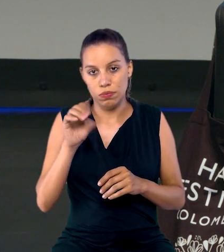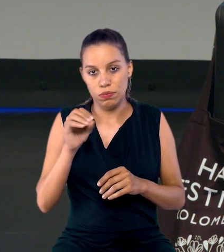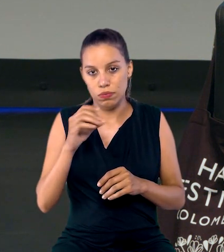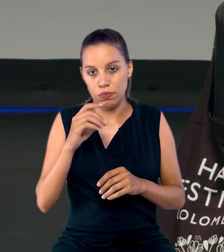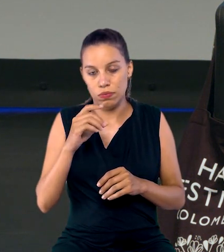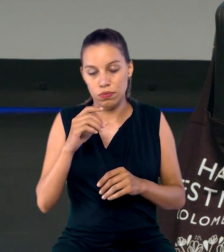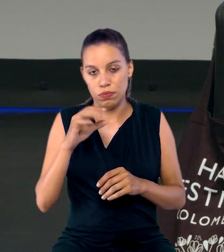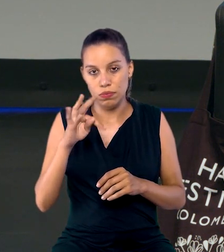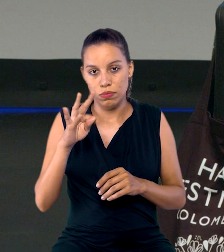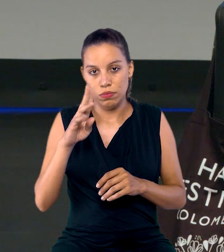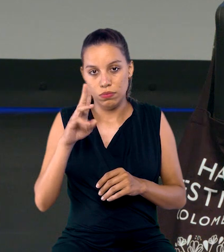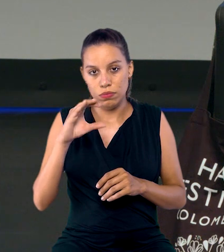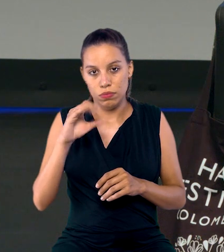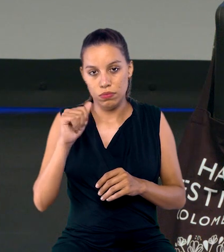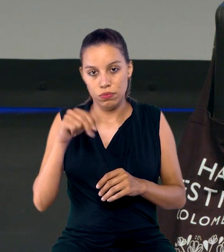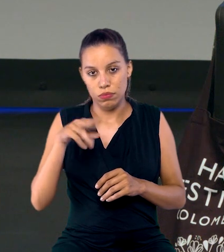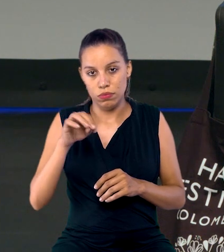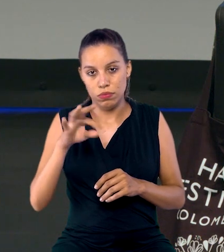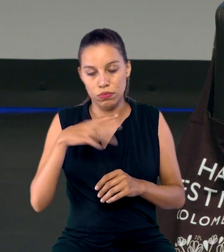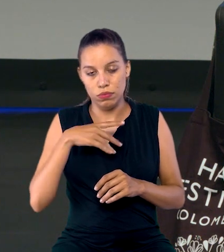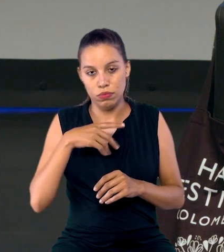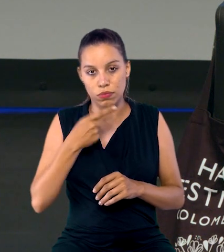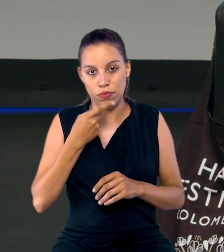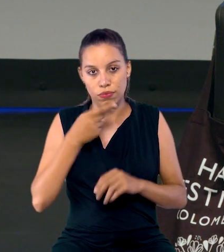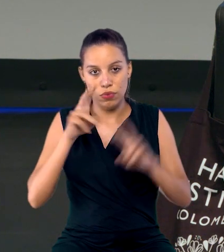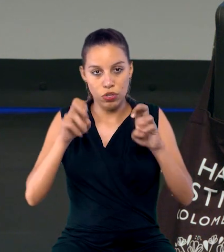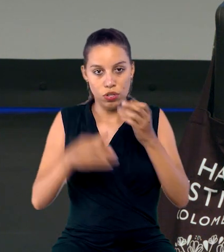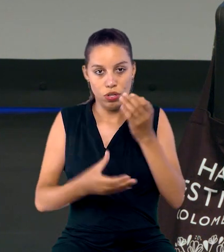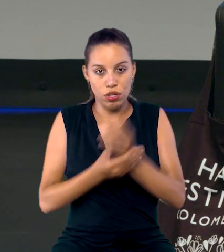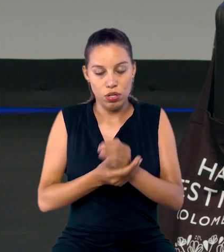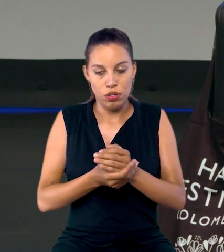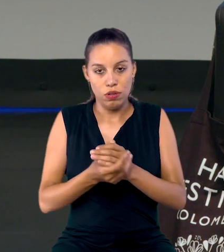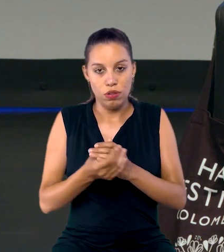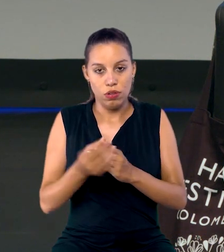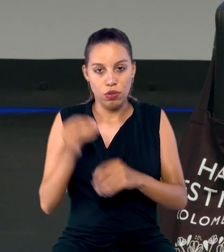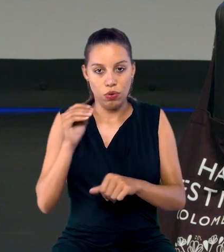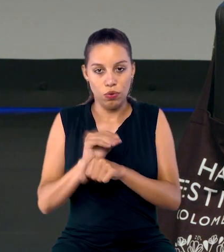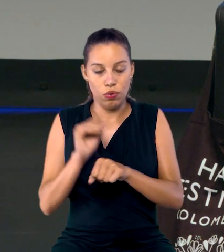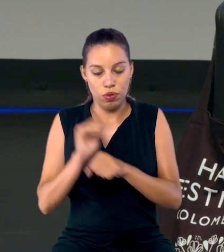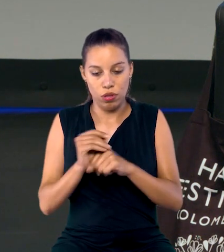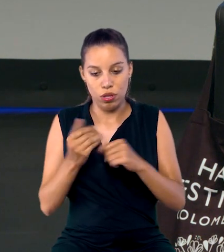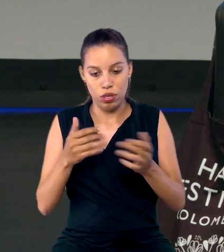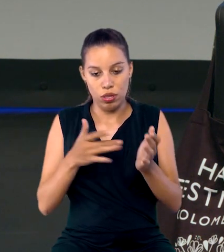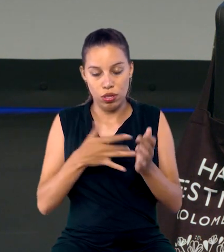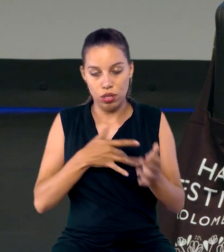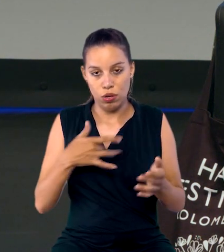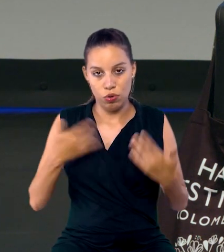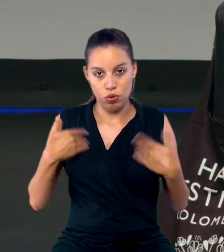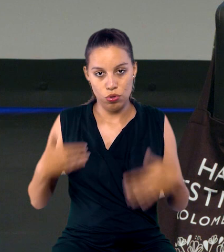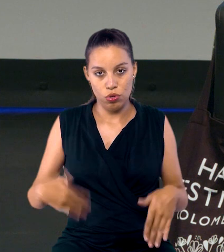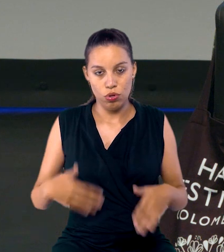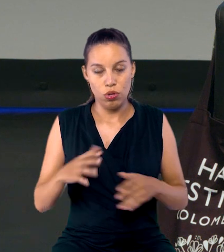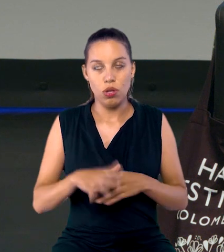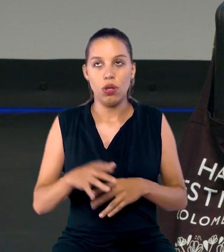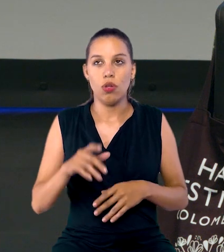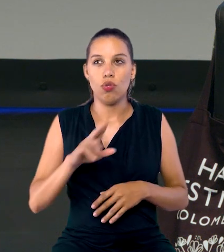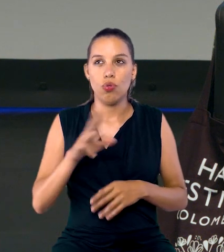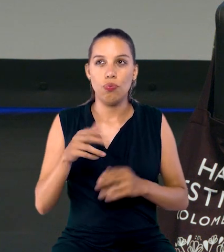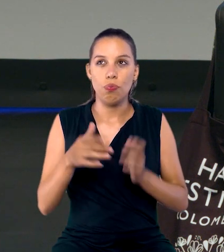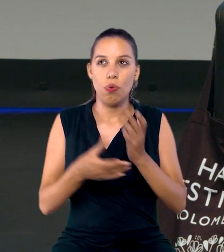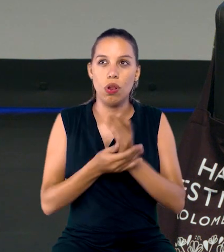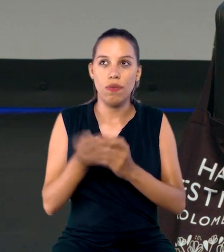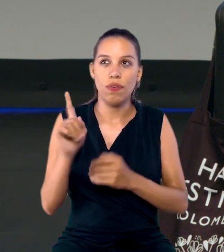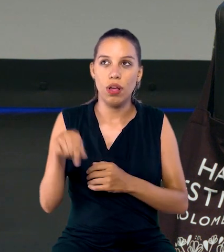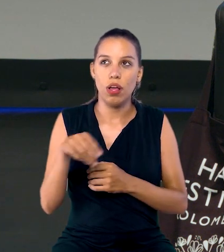trabalho belíssimo sobre os cuidados e a saúde do corpo no Alto Rio Negro, indico bastante. O nome do